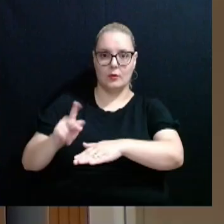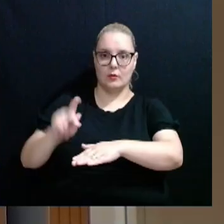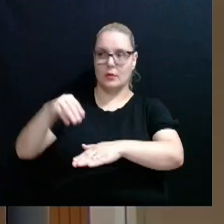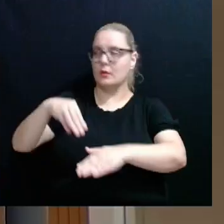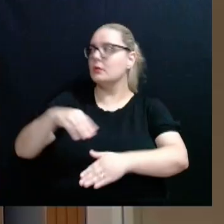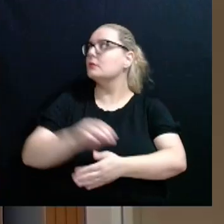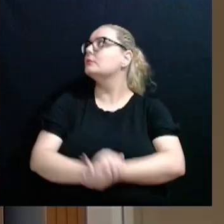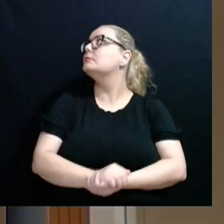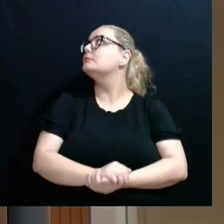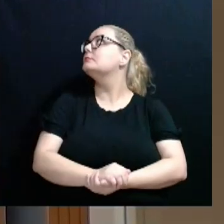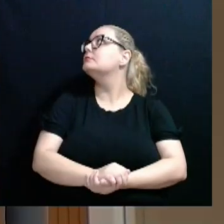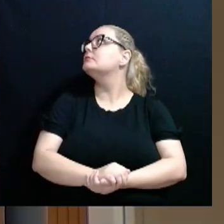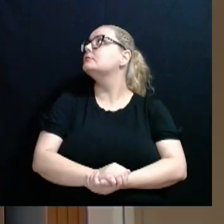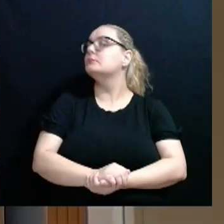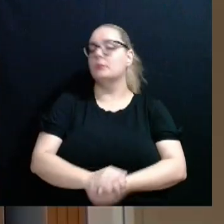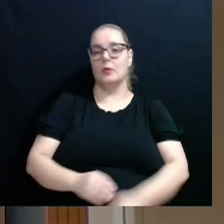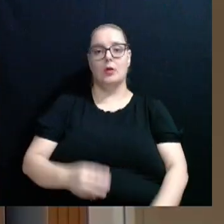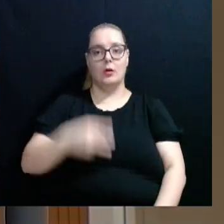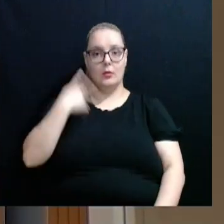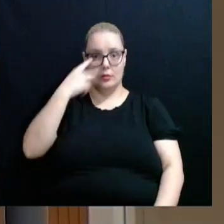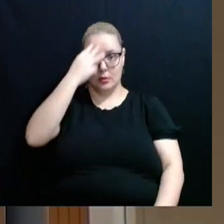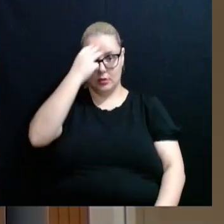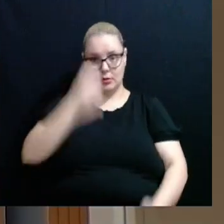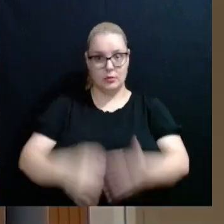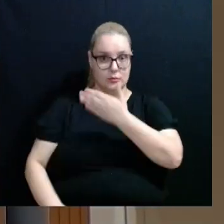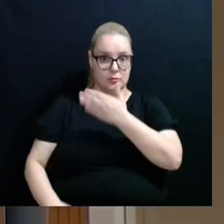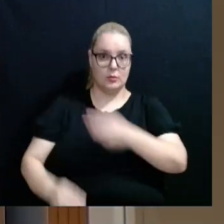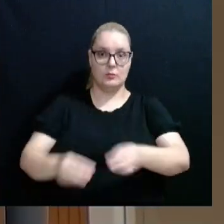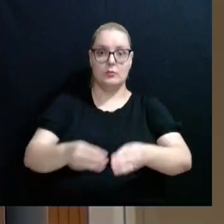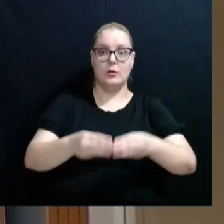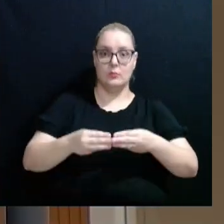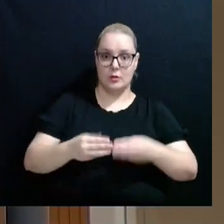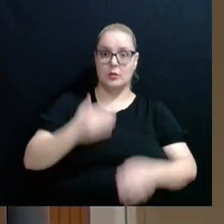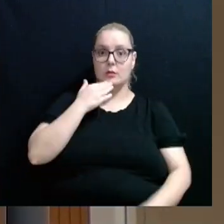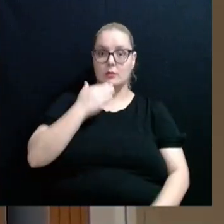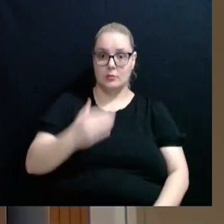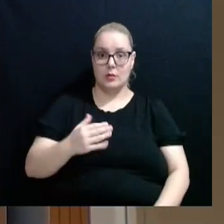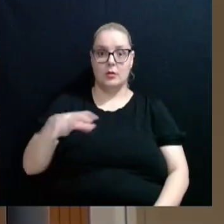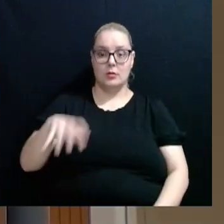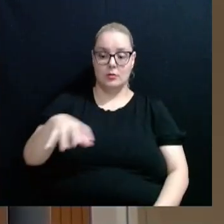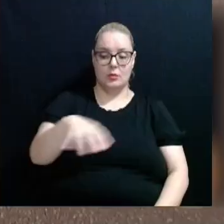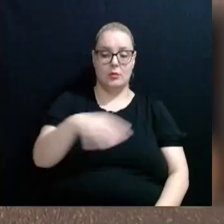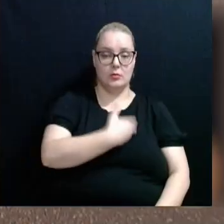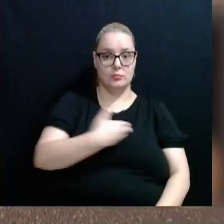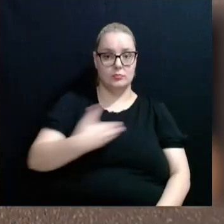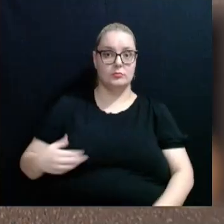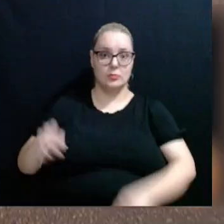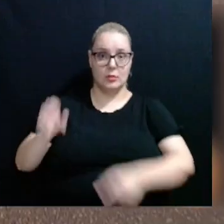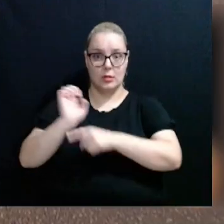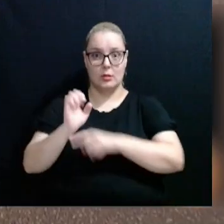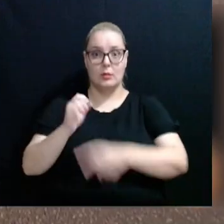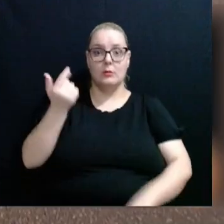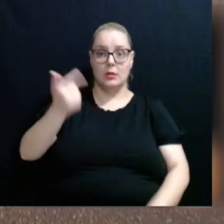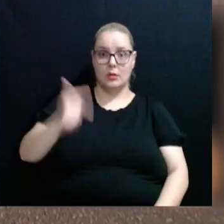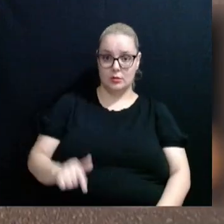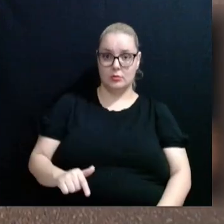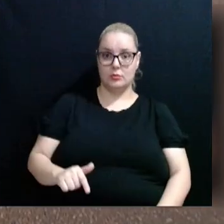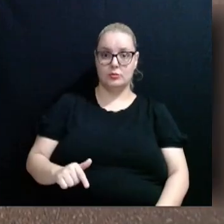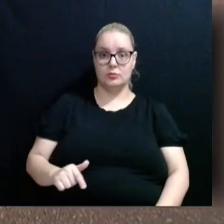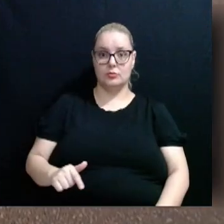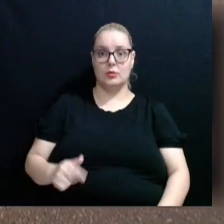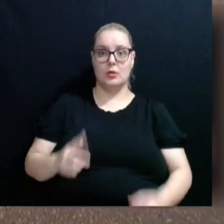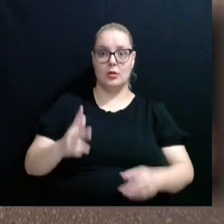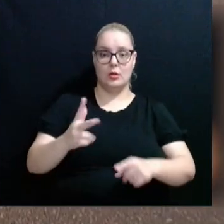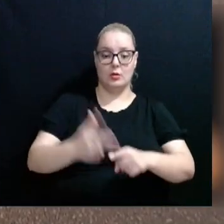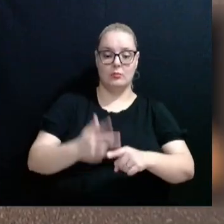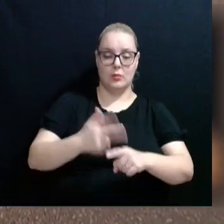O vereador Wagner Romão protocolou uma moção em que apela a órgãos do estado para que seja mantida a interdição ao trânsito na